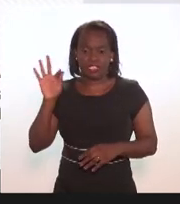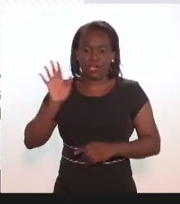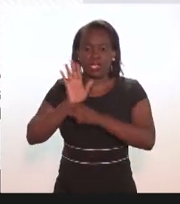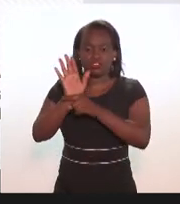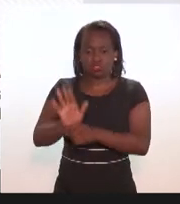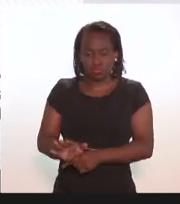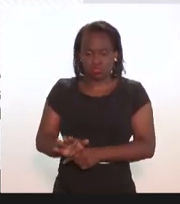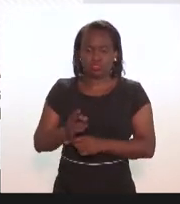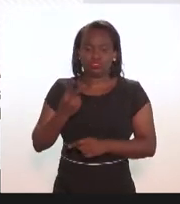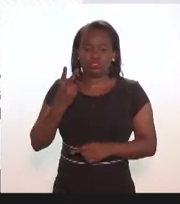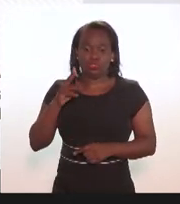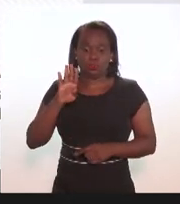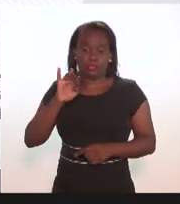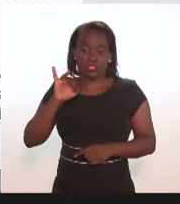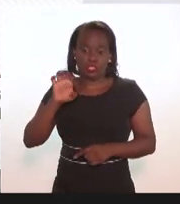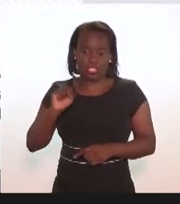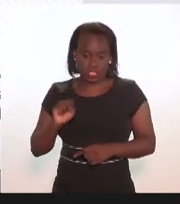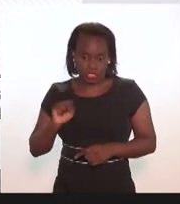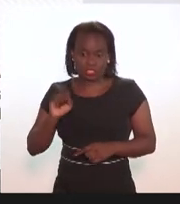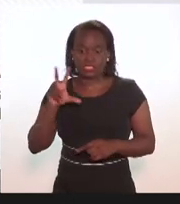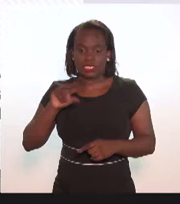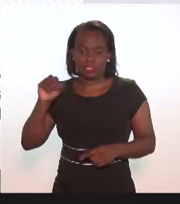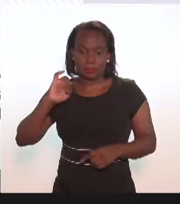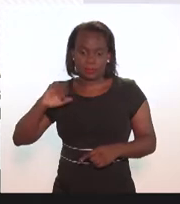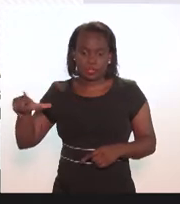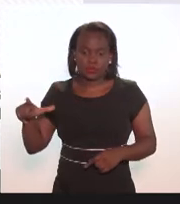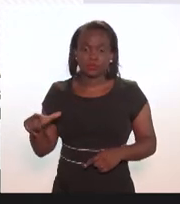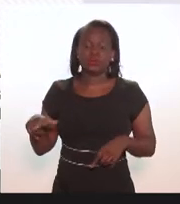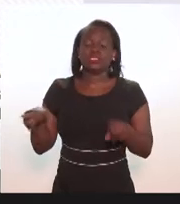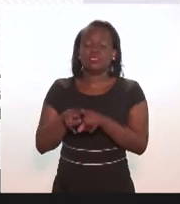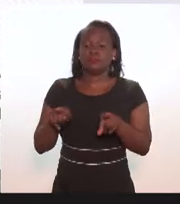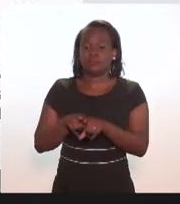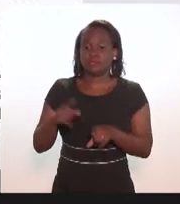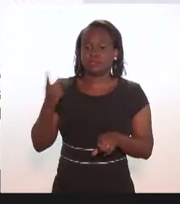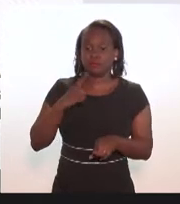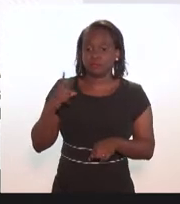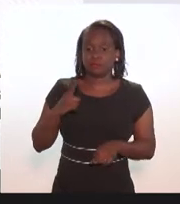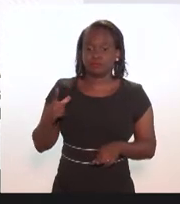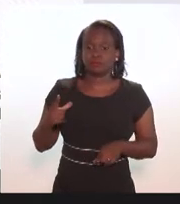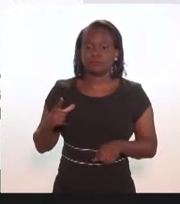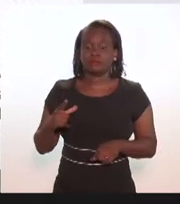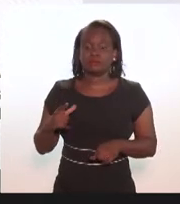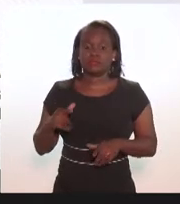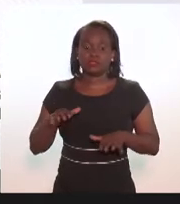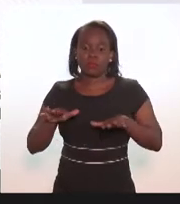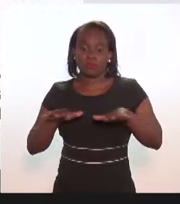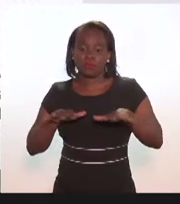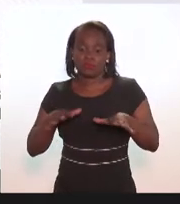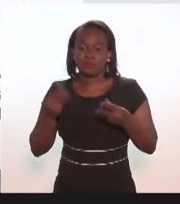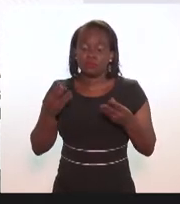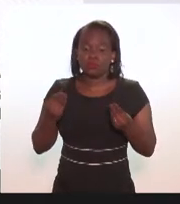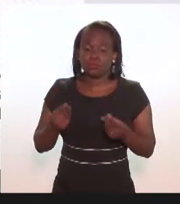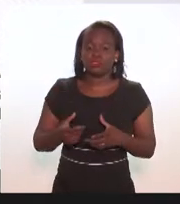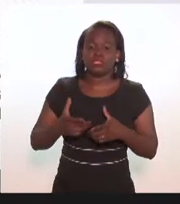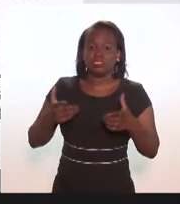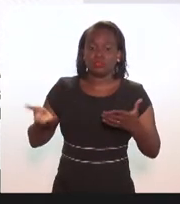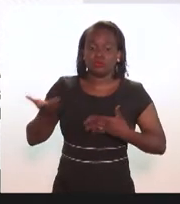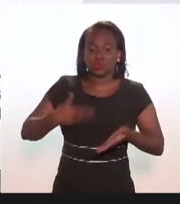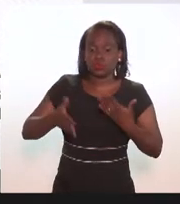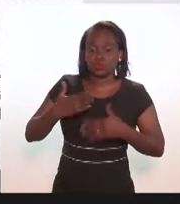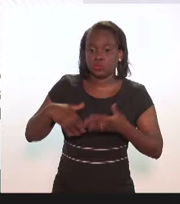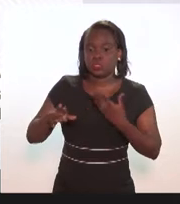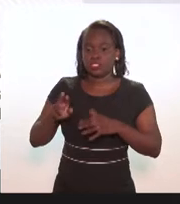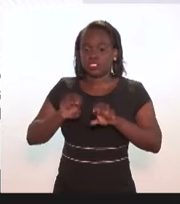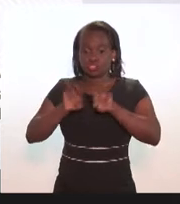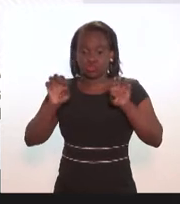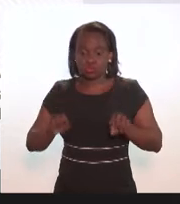2,5 bilhões, como eu já havia dito. A gente teve também um movimento muito grande de reestruturação da